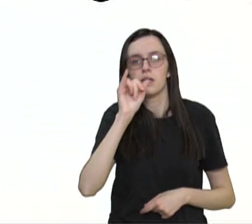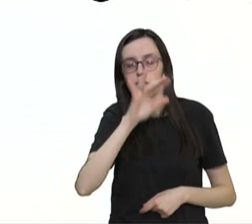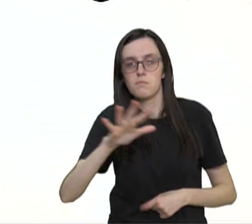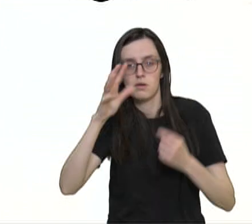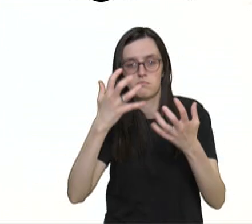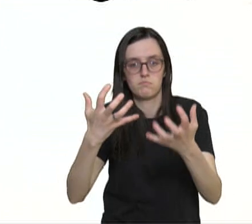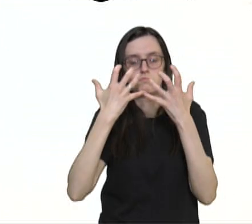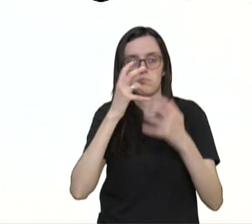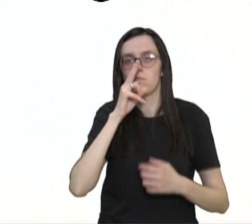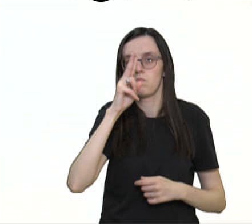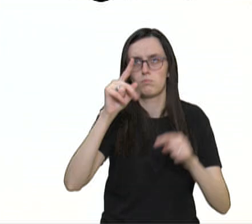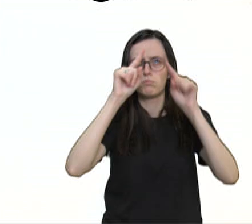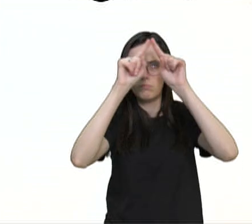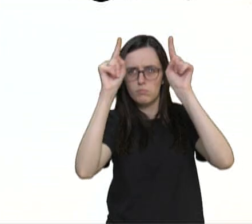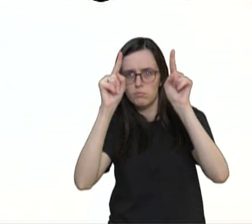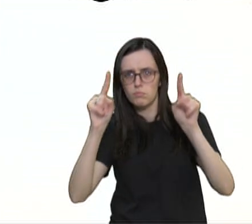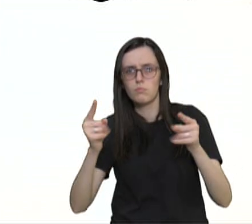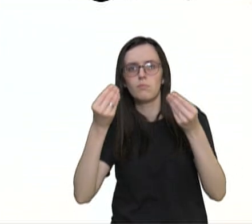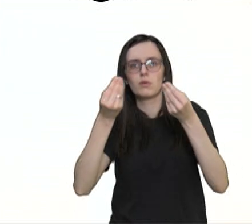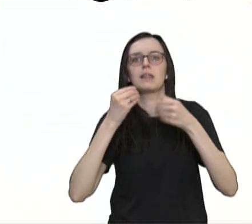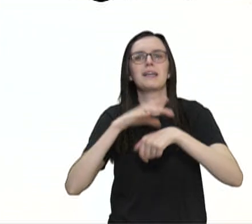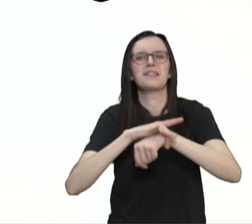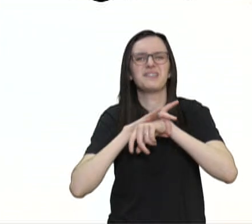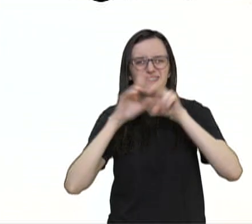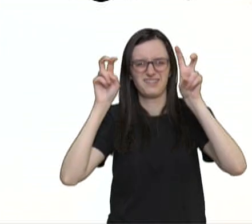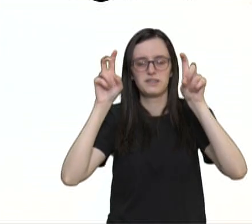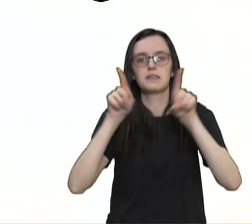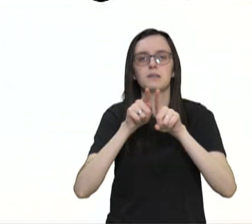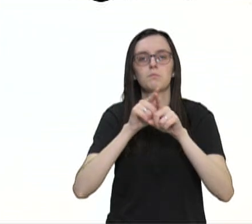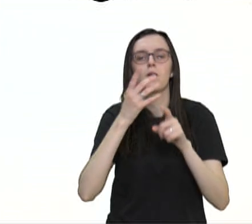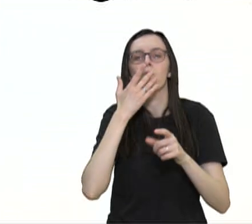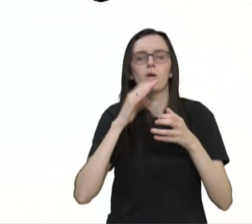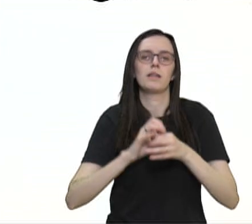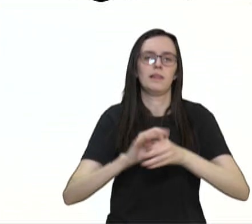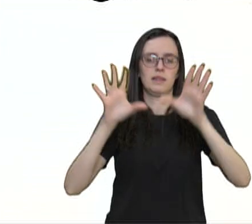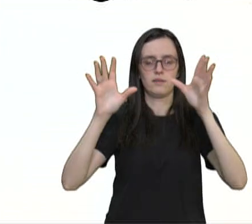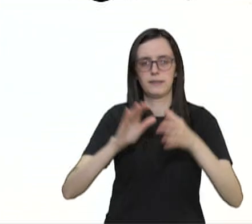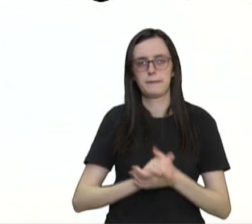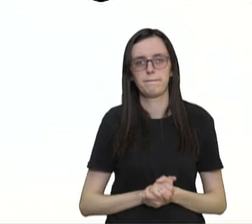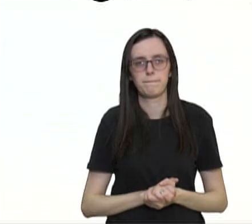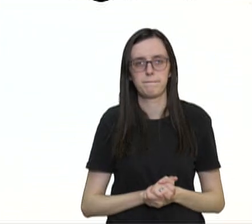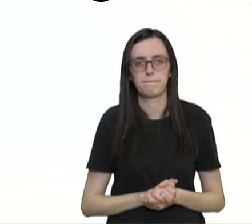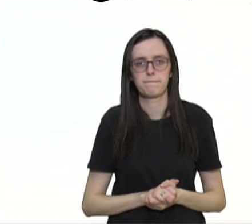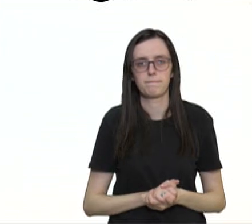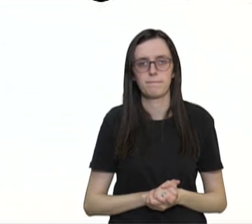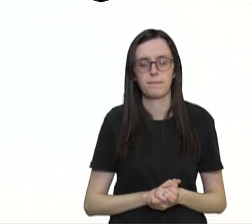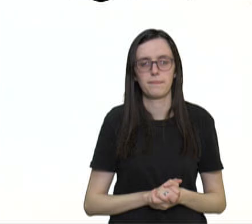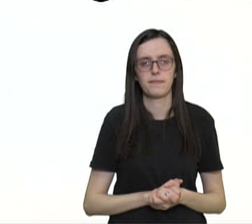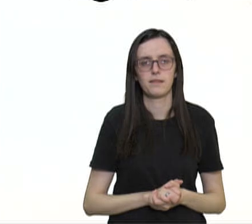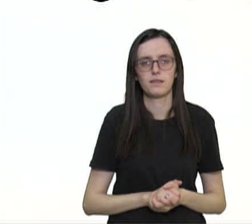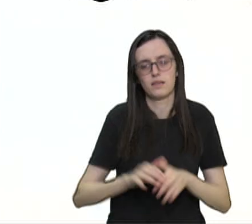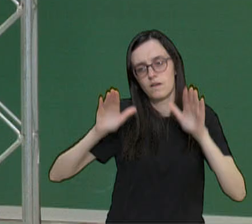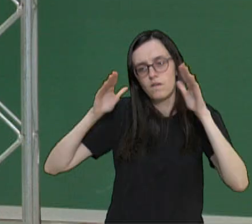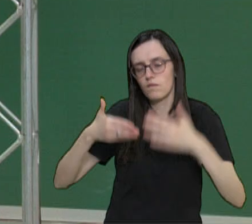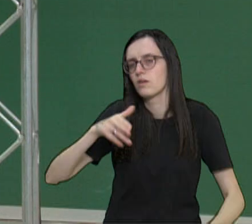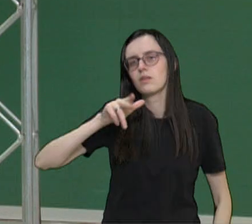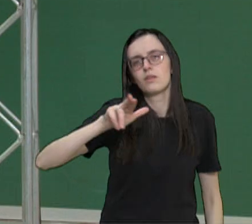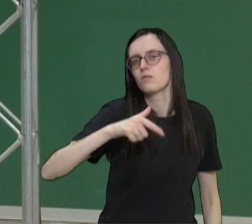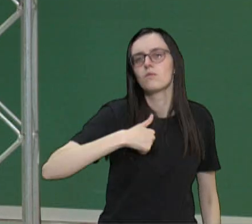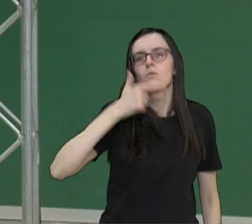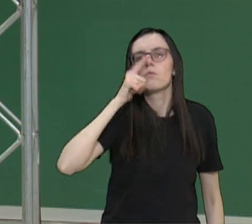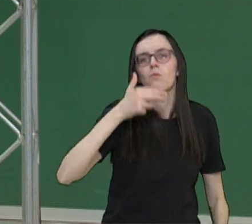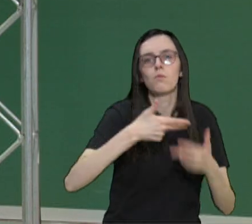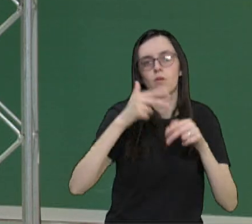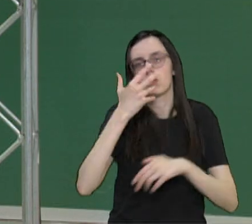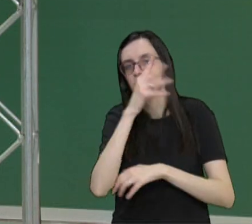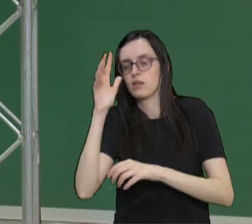o contorno de segurança e a liberdade de cor. Então agora eu não vou retratar tanto fielmente o que eu quero, a natureza.